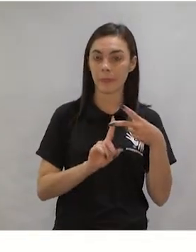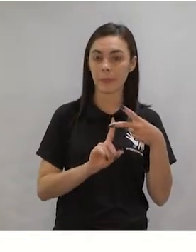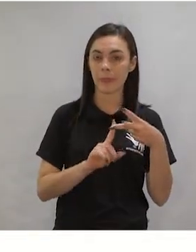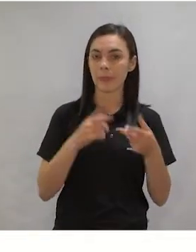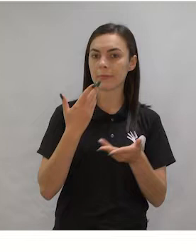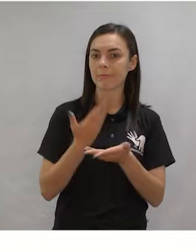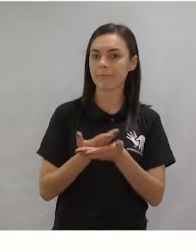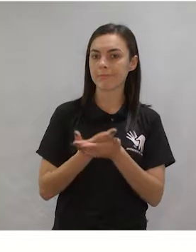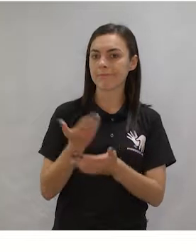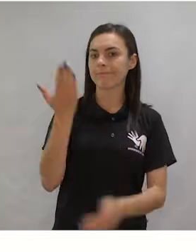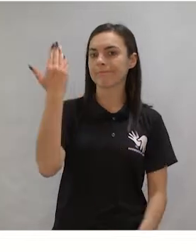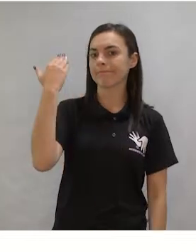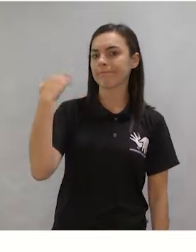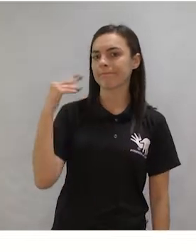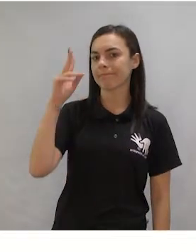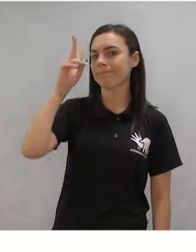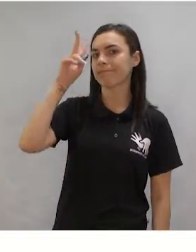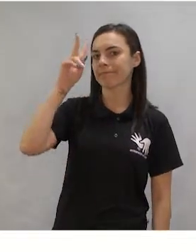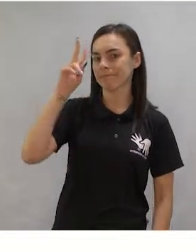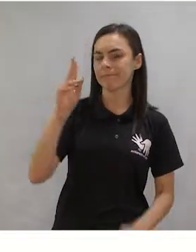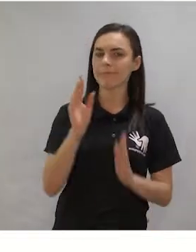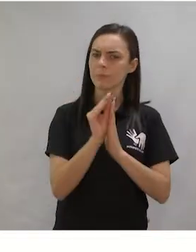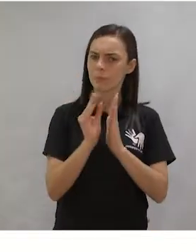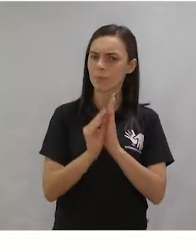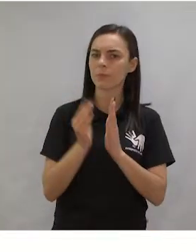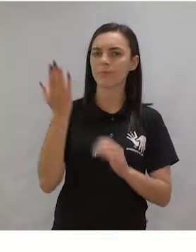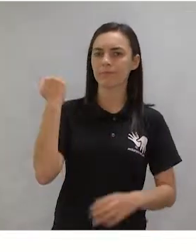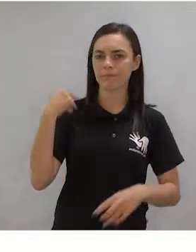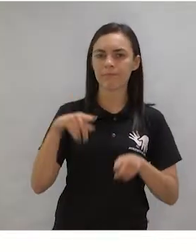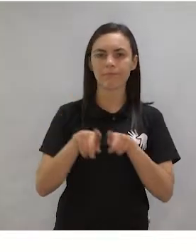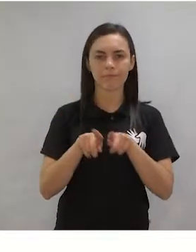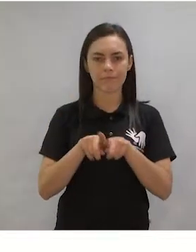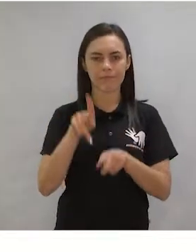relembrando a aula anterior e conteúdos anteriores.